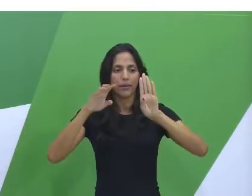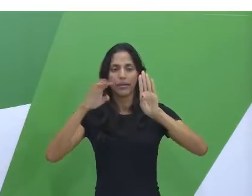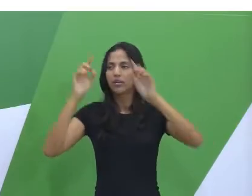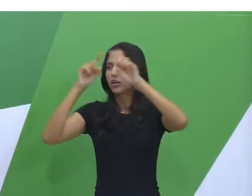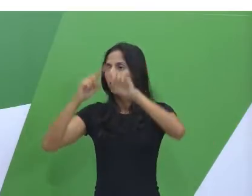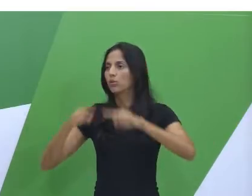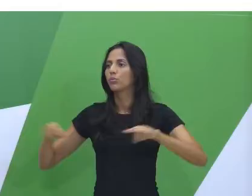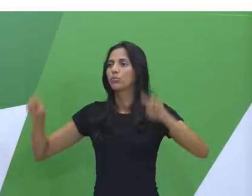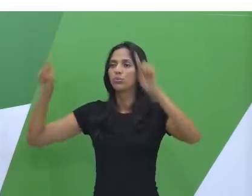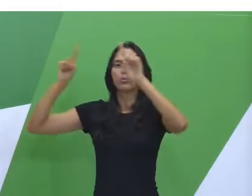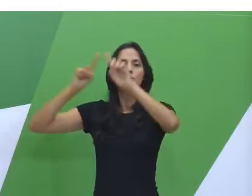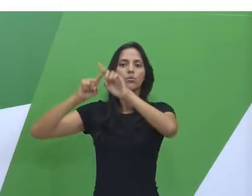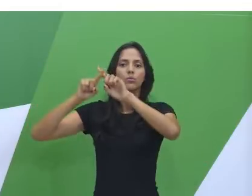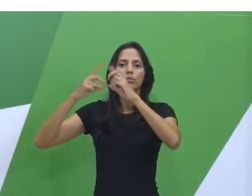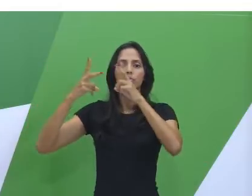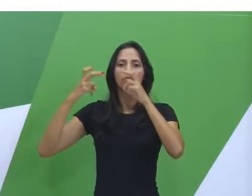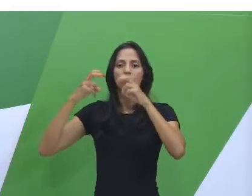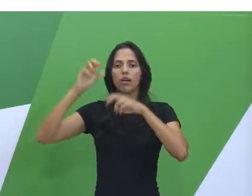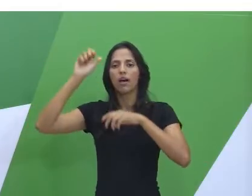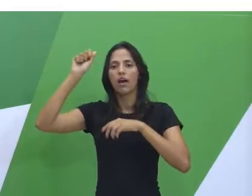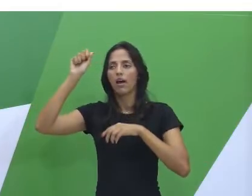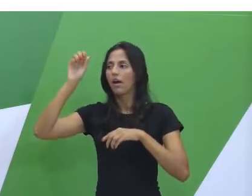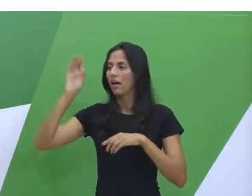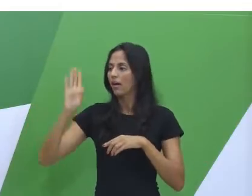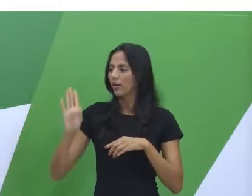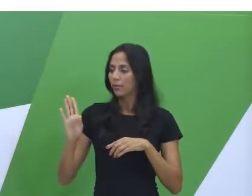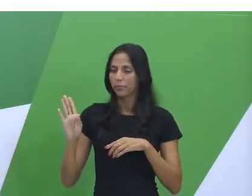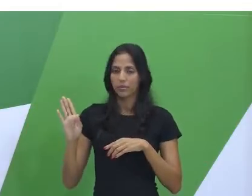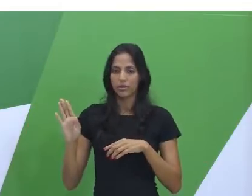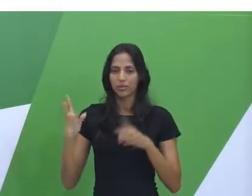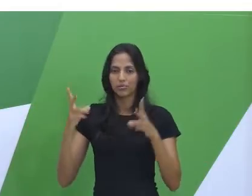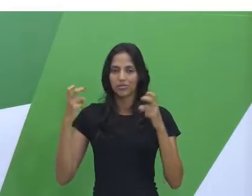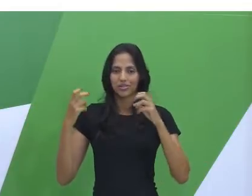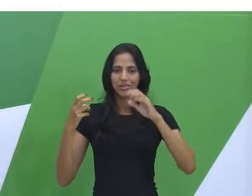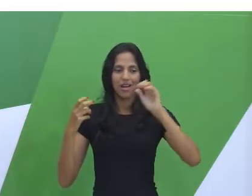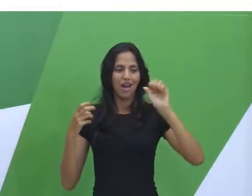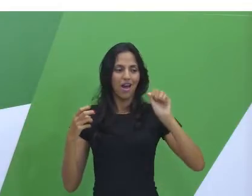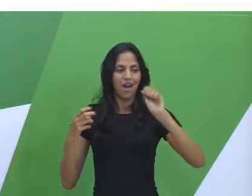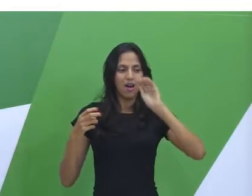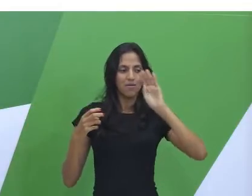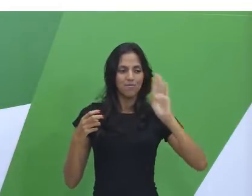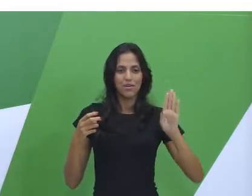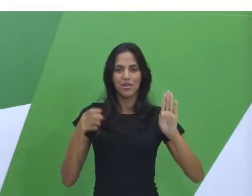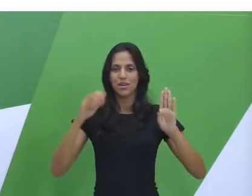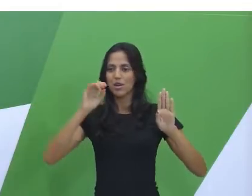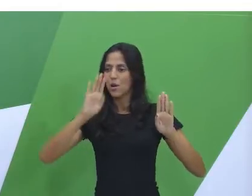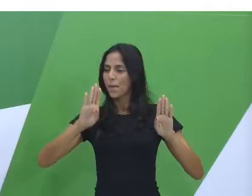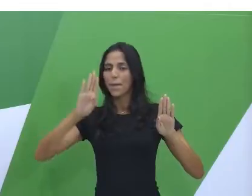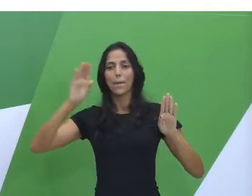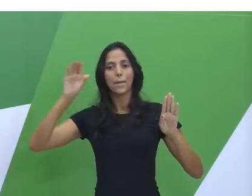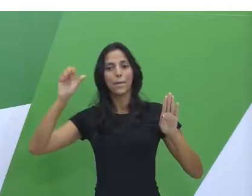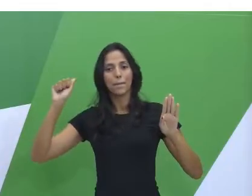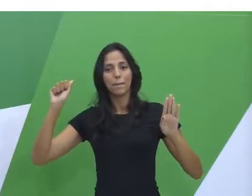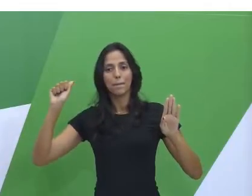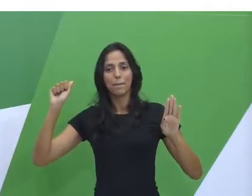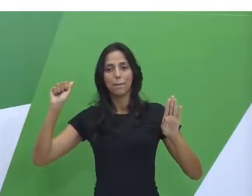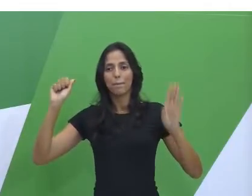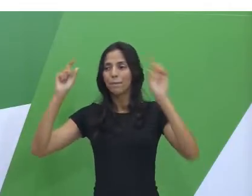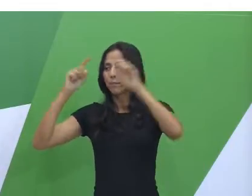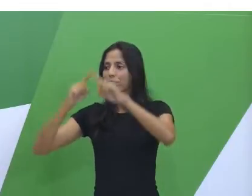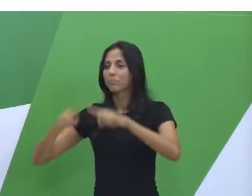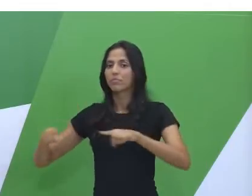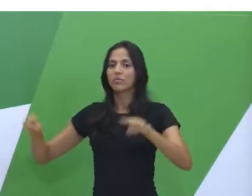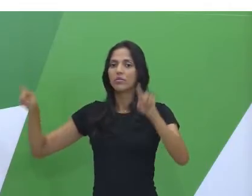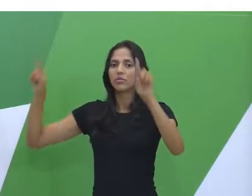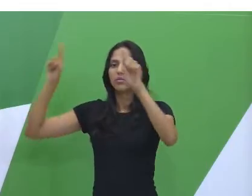Ó, de A para B, a primeira representação. E nós temos agora um outro maior, que é de B